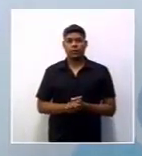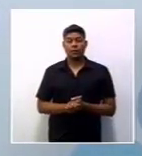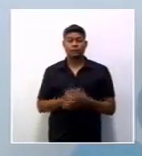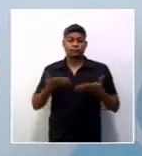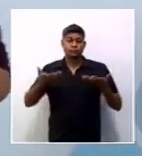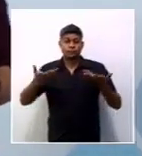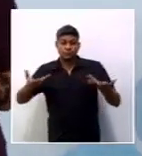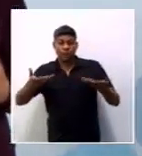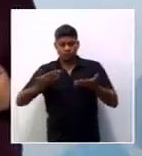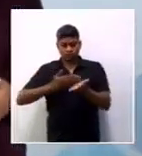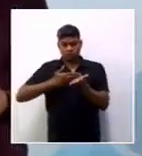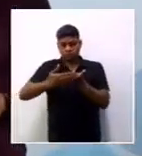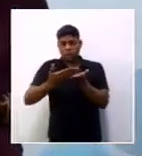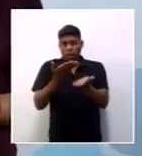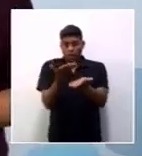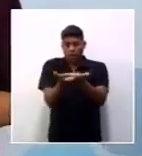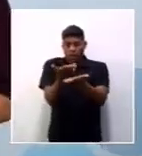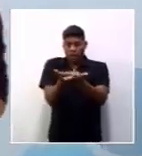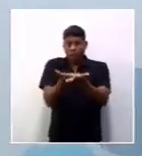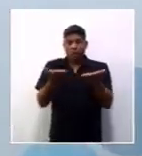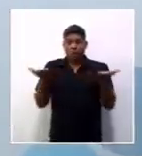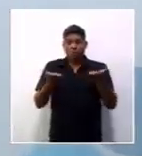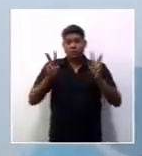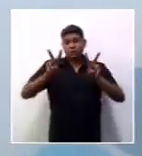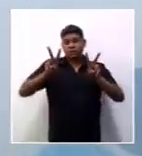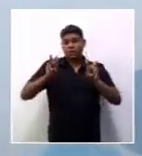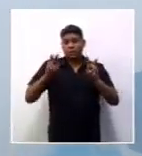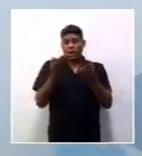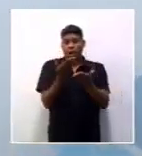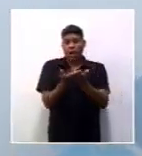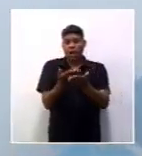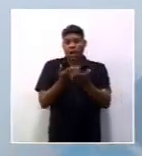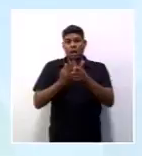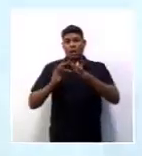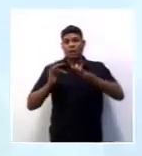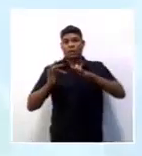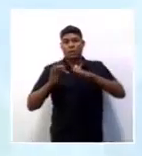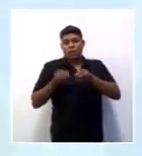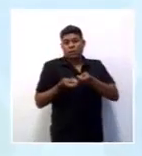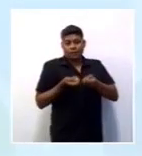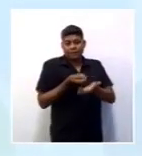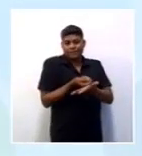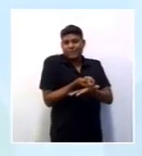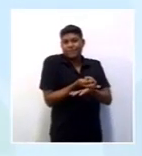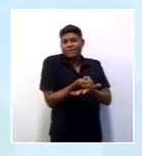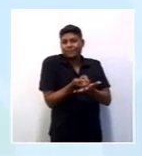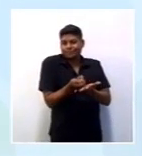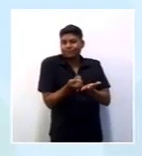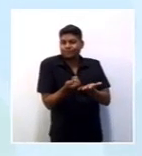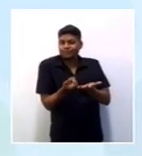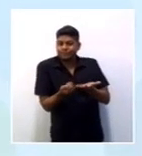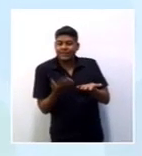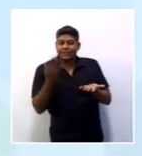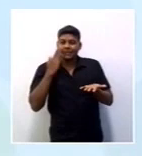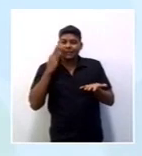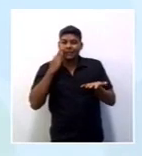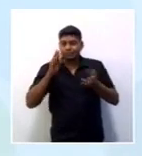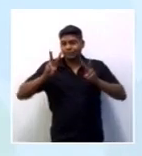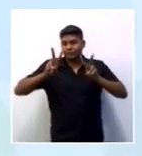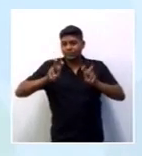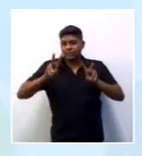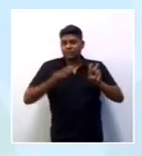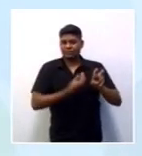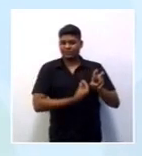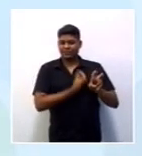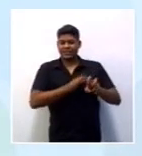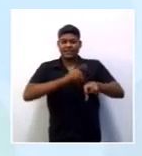Então, dando início à nossa aula, hoje o tema da nossa aula vai ser fake news. Eu acredito que seja um assunto que a gente está já aparecendo há um